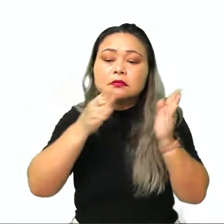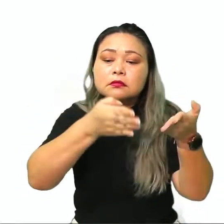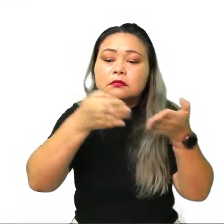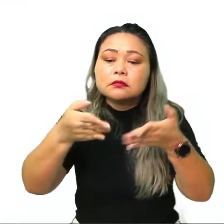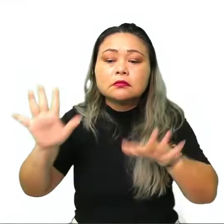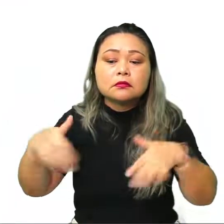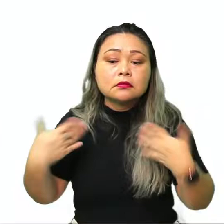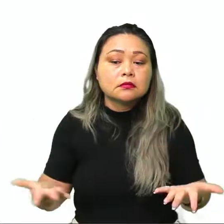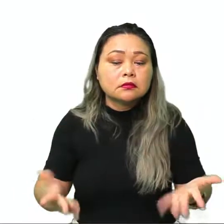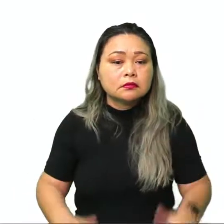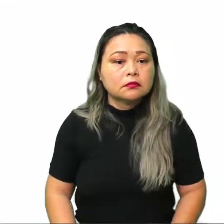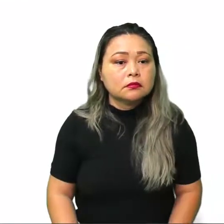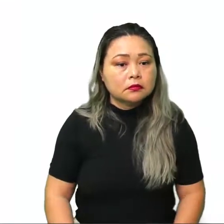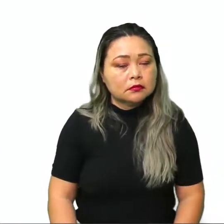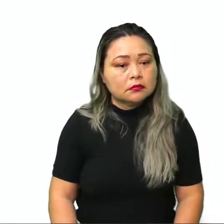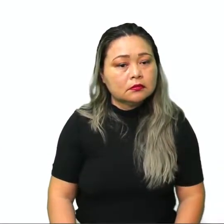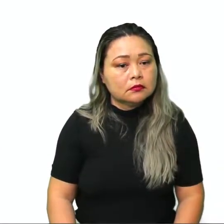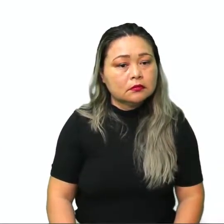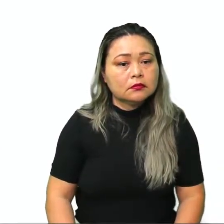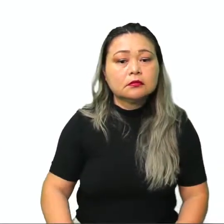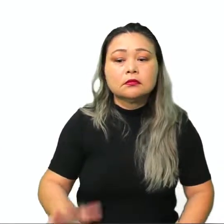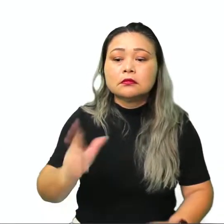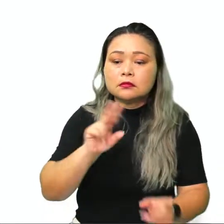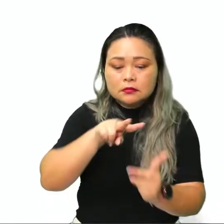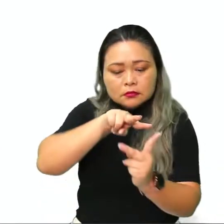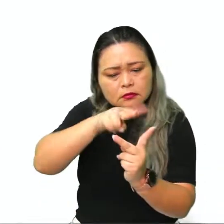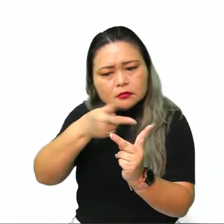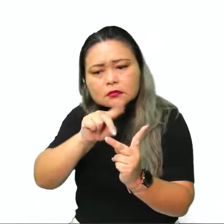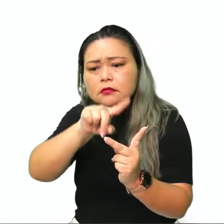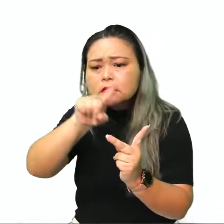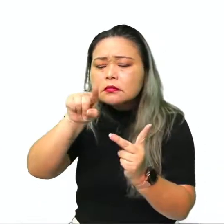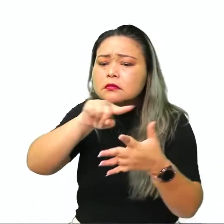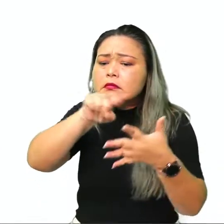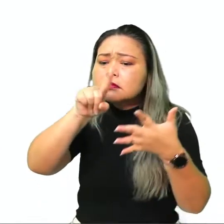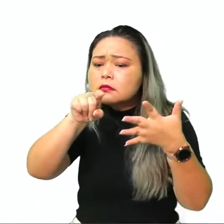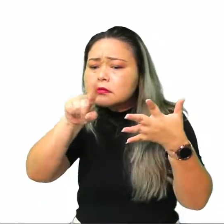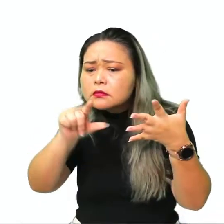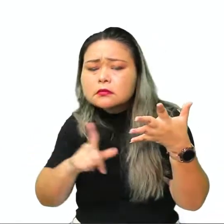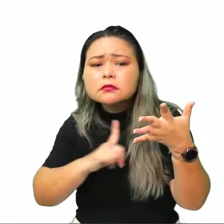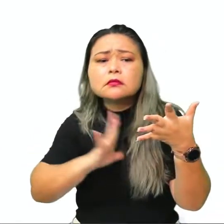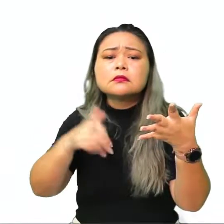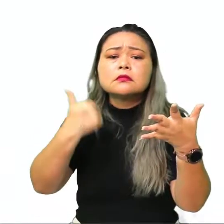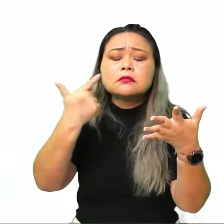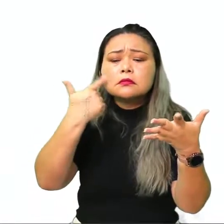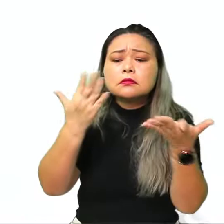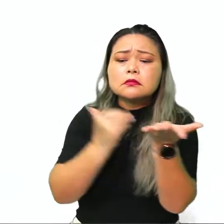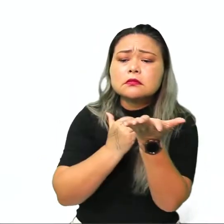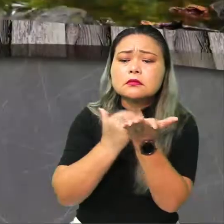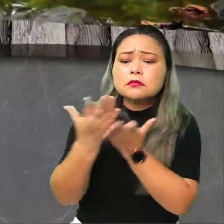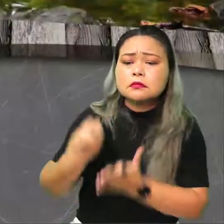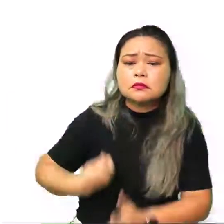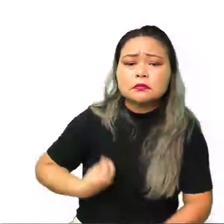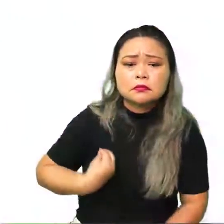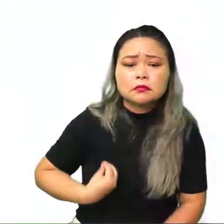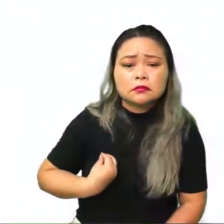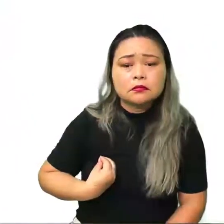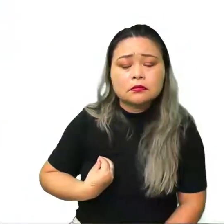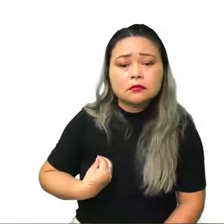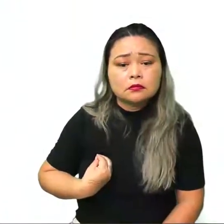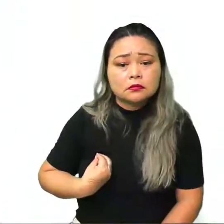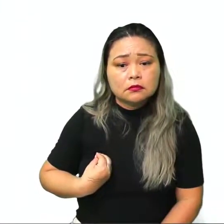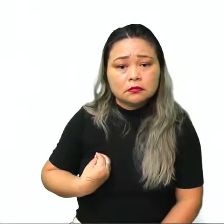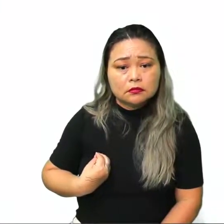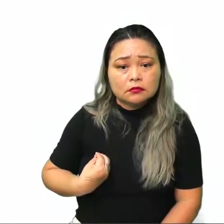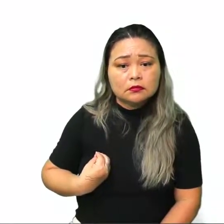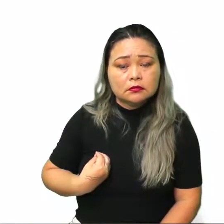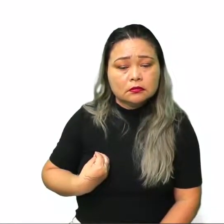então? Vamos lá? Em relação a essas hipóteses sobre a origem da vida, pode me colocar aqui.